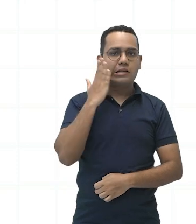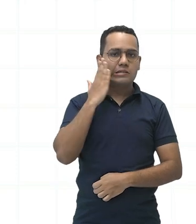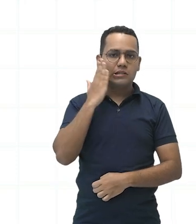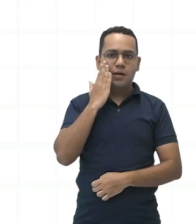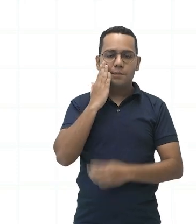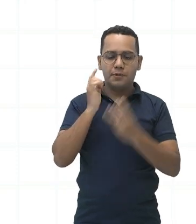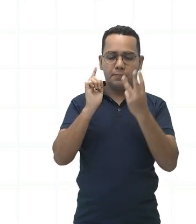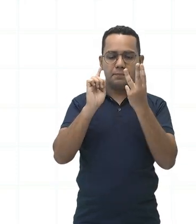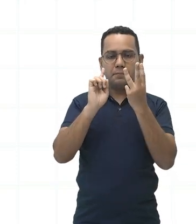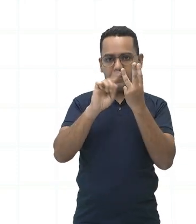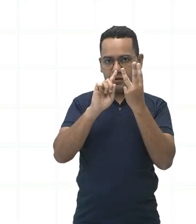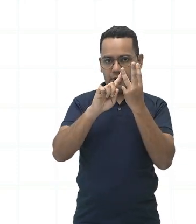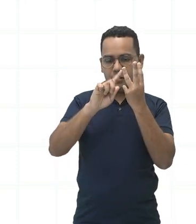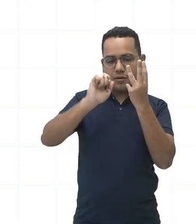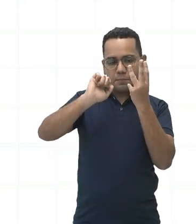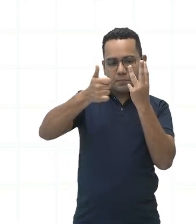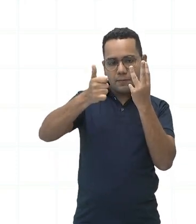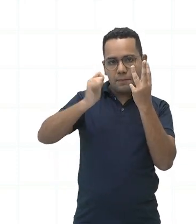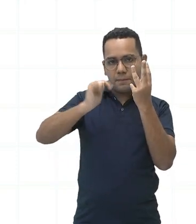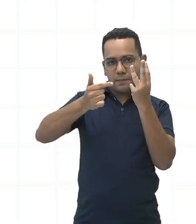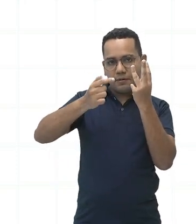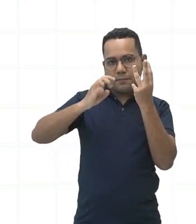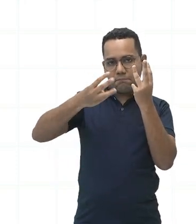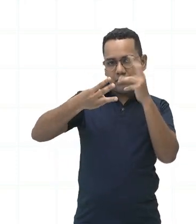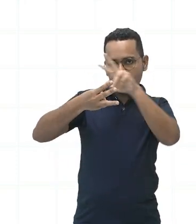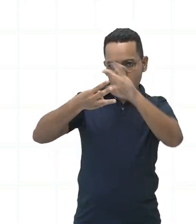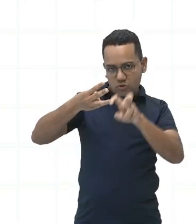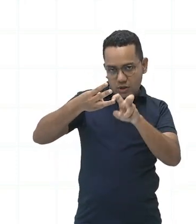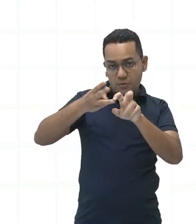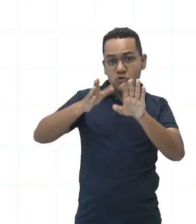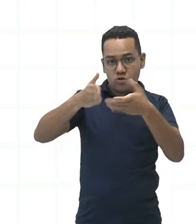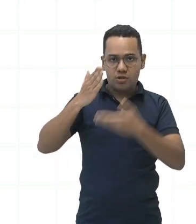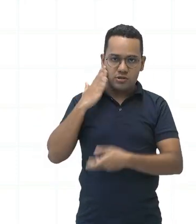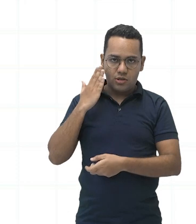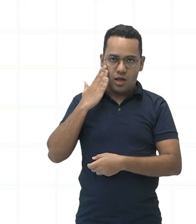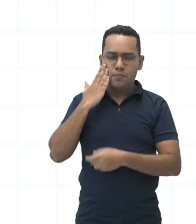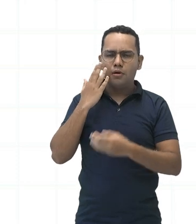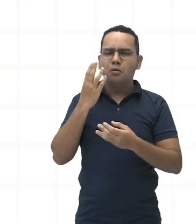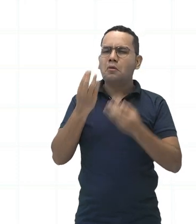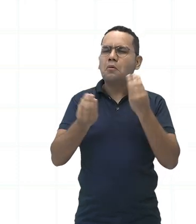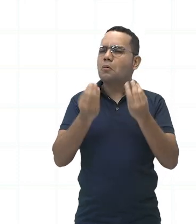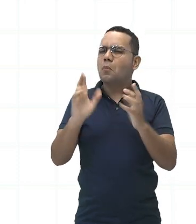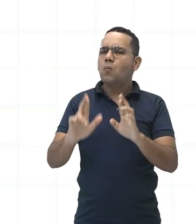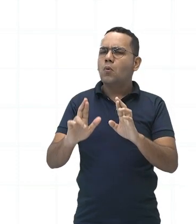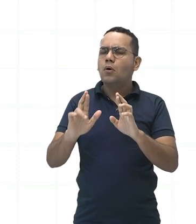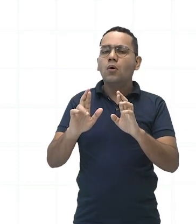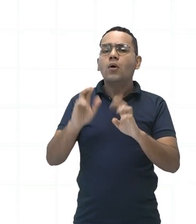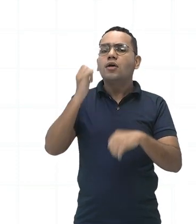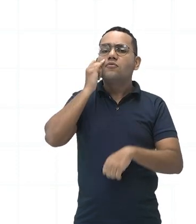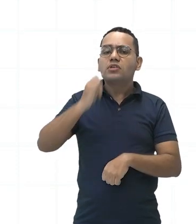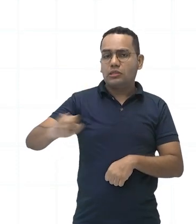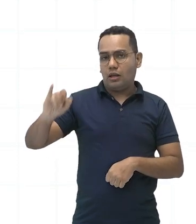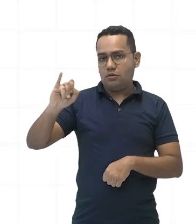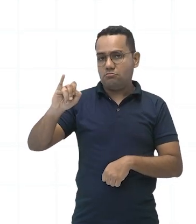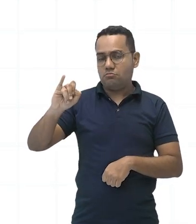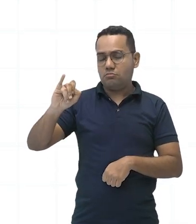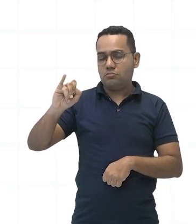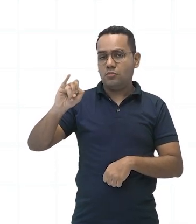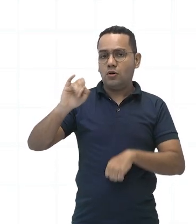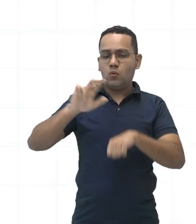os desvios posturais, vamos ver como que a gente consegue evitar essa má postura, né?